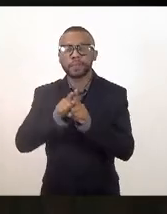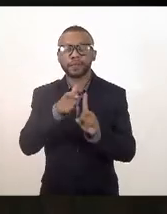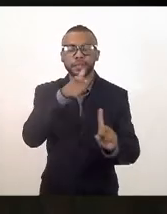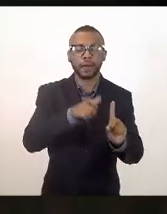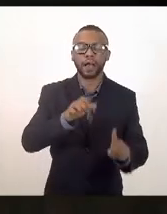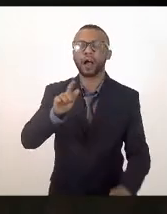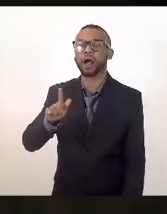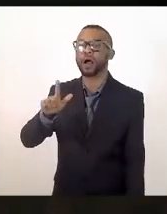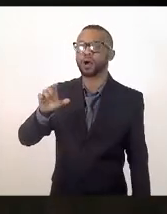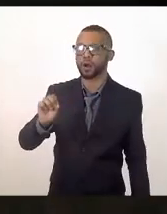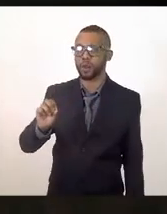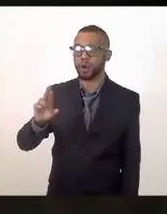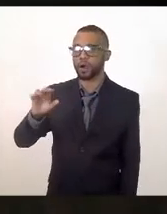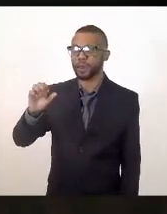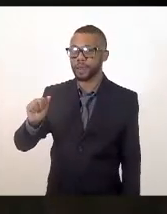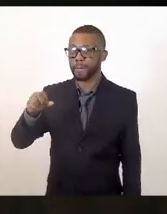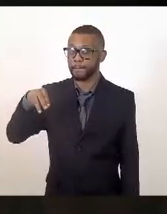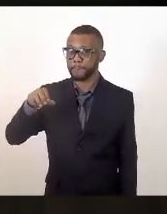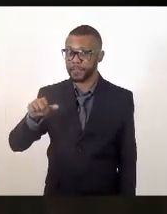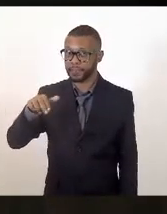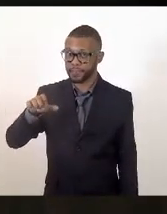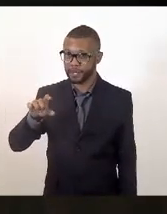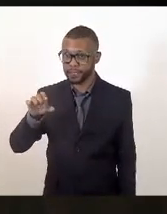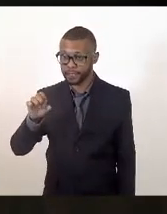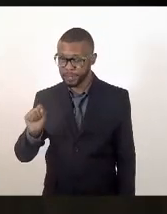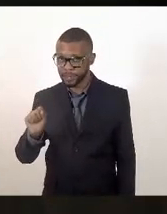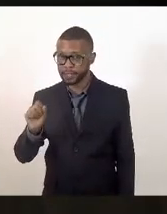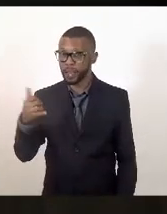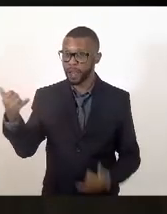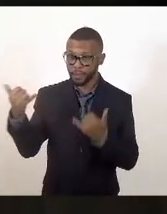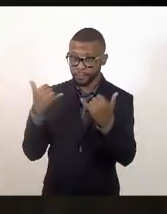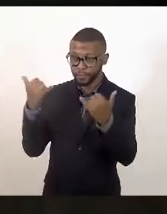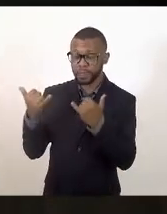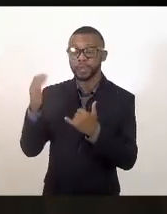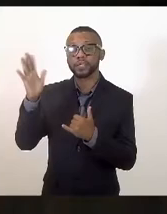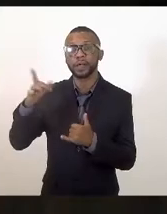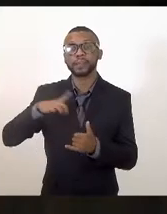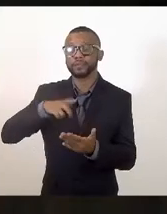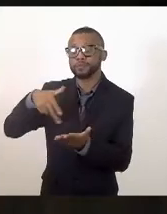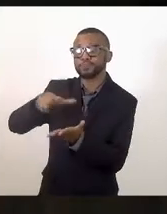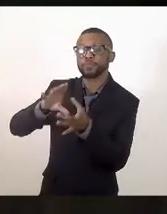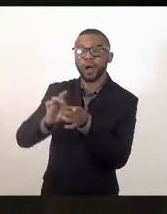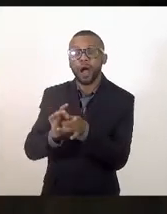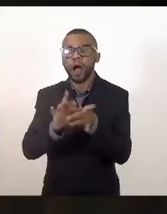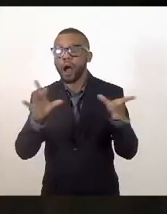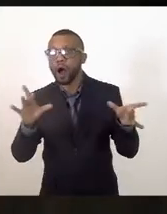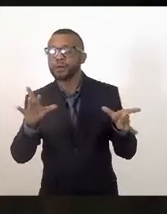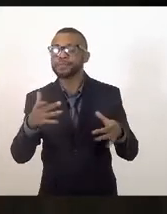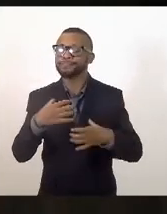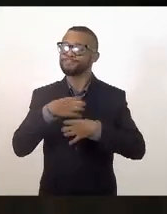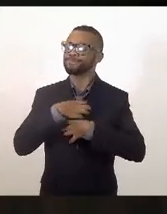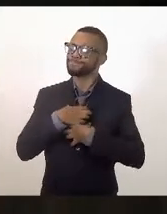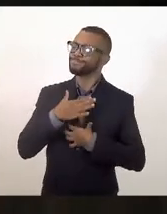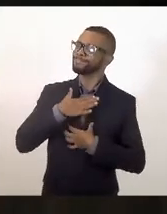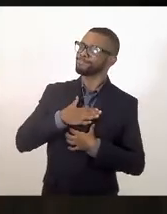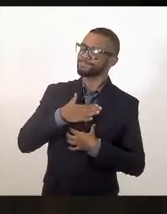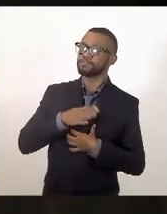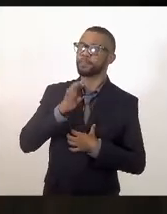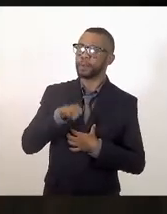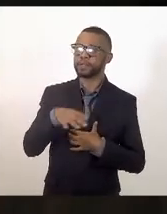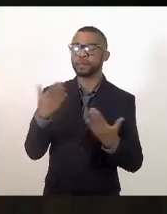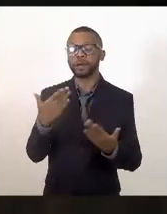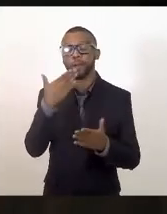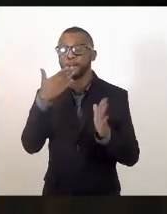que, segundo as informações, já teve alta, passa bem. Então, gostaria de propor um minuto de